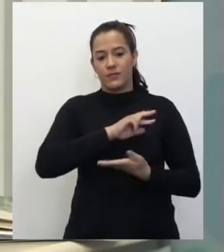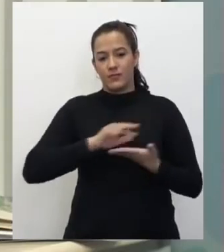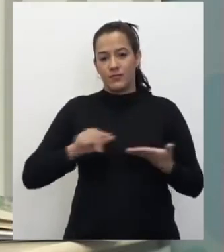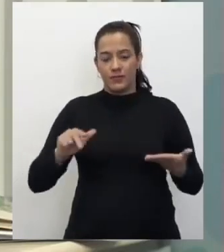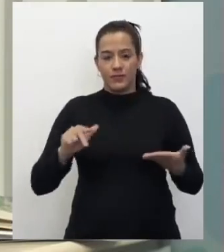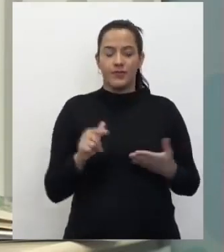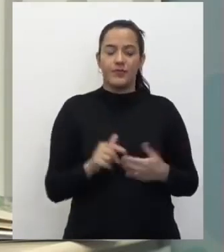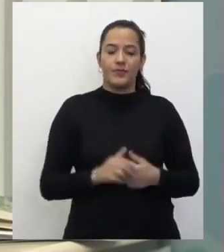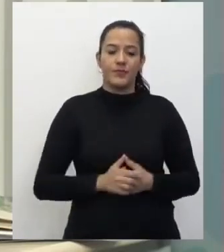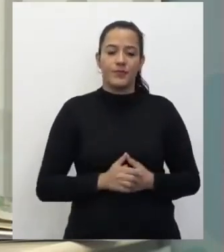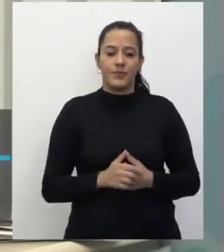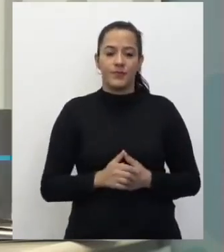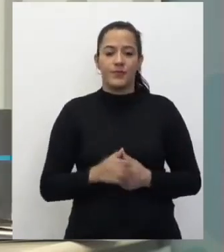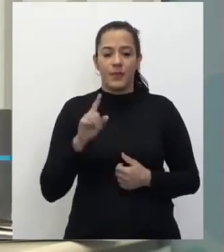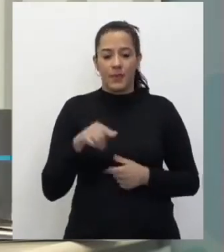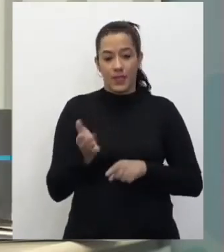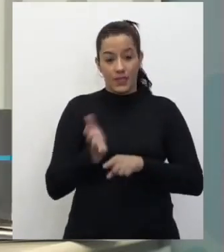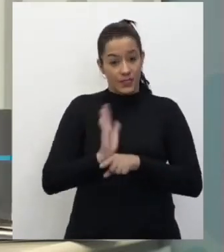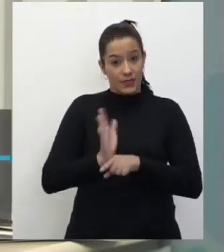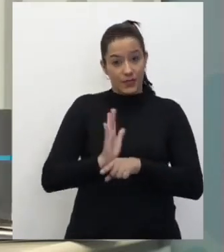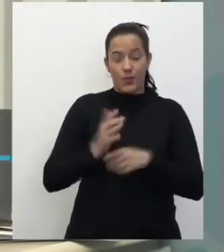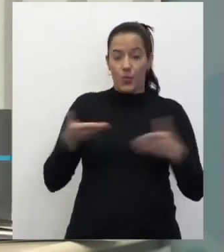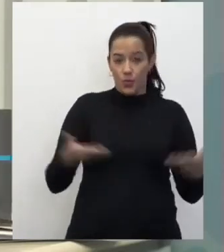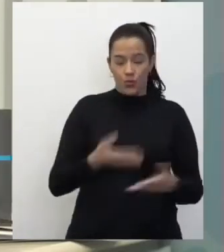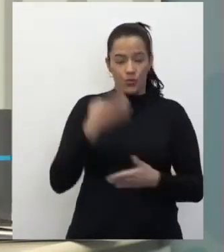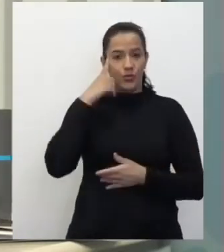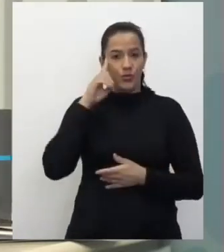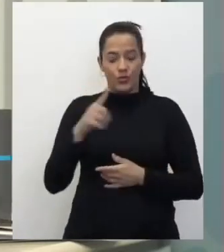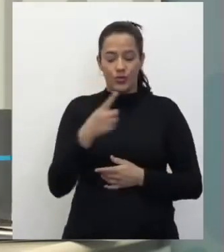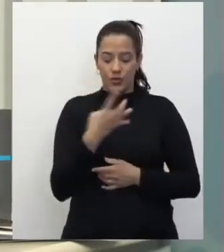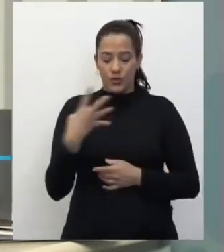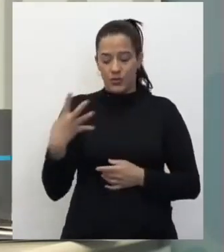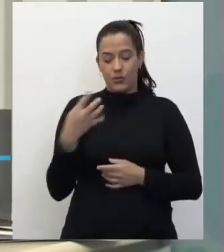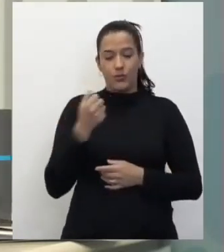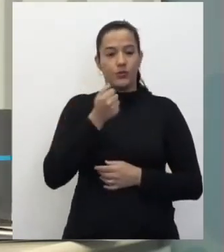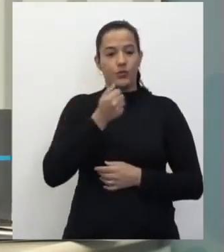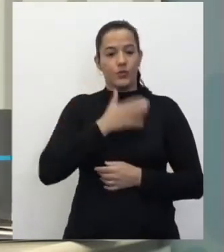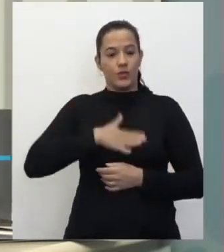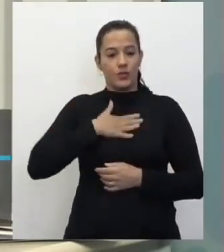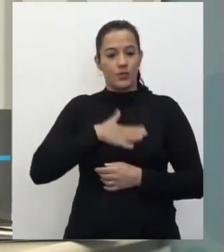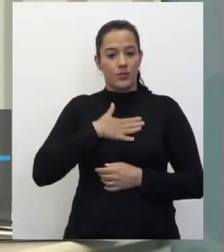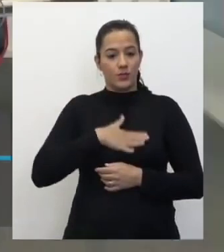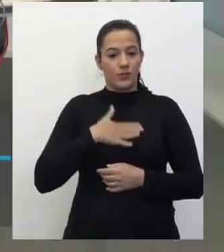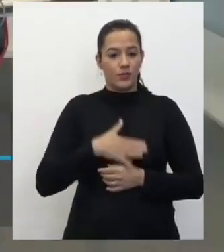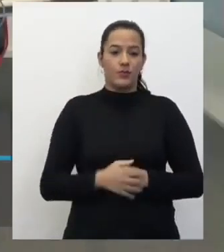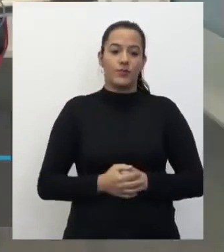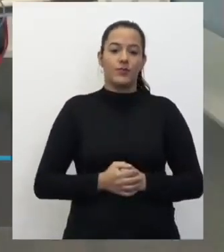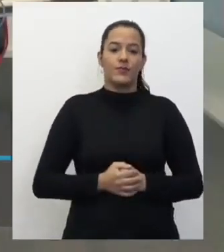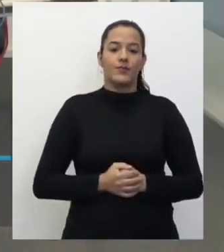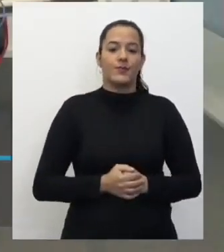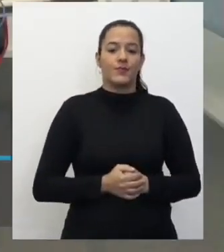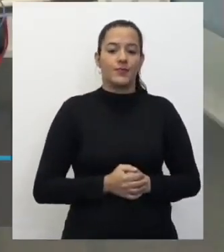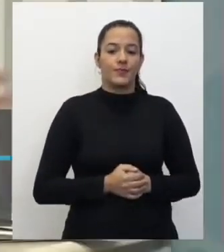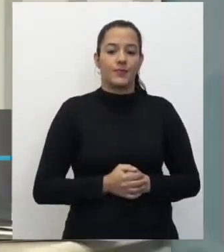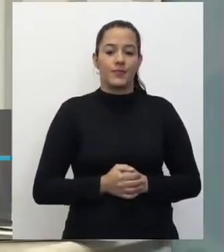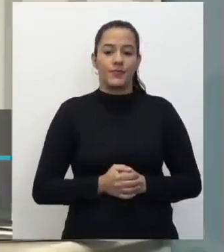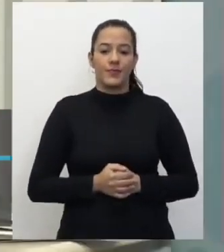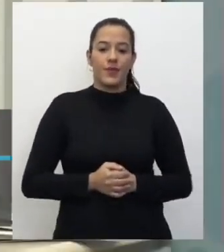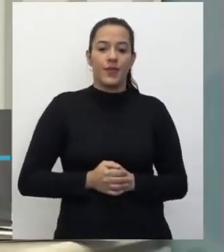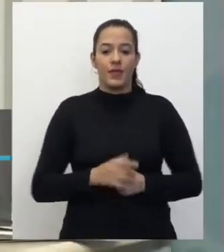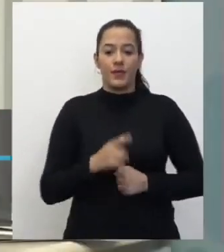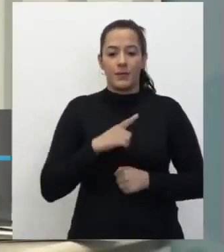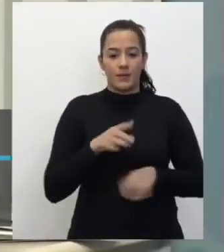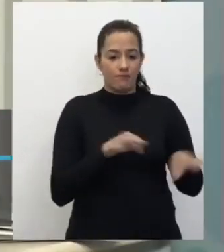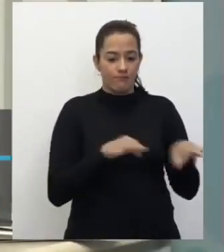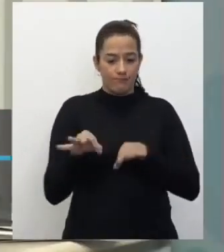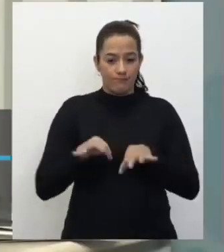falar. Essa aula não é gravada, não. É 14 de agosto e a gente começou um pouquinho atrasada só, né, Dani? Só. É porque tem que movimentar uma coisa ali, outra